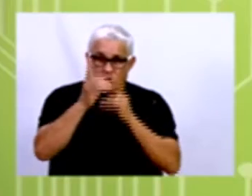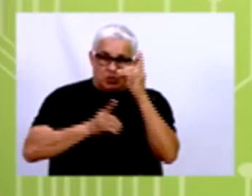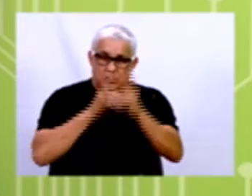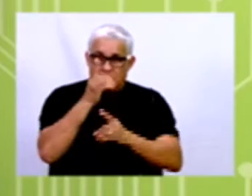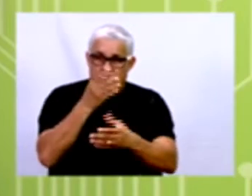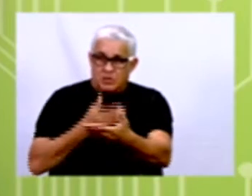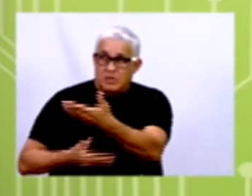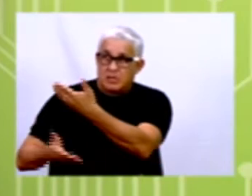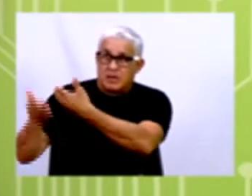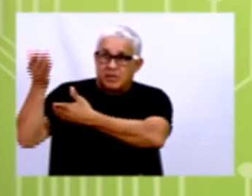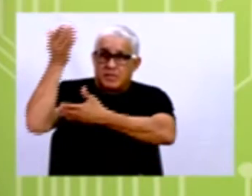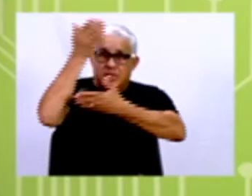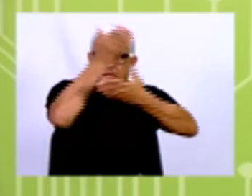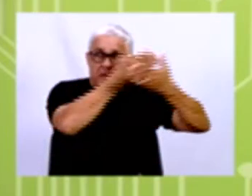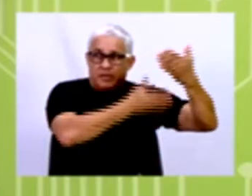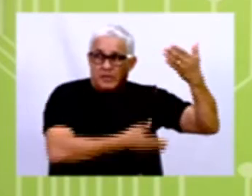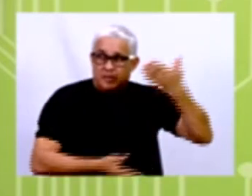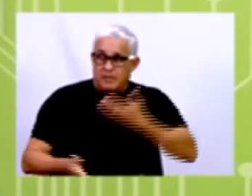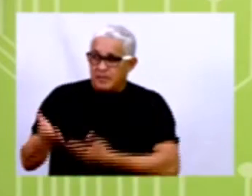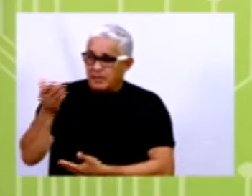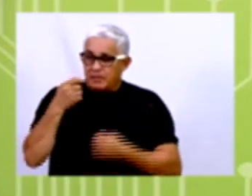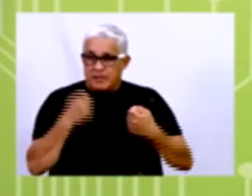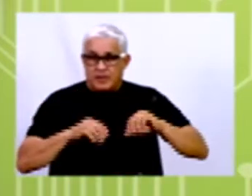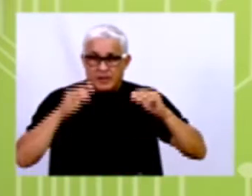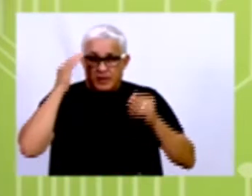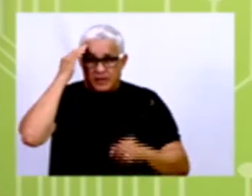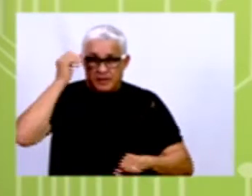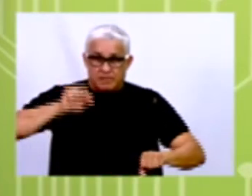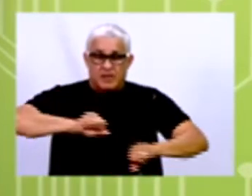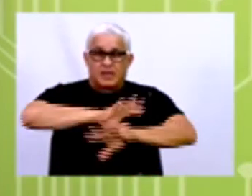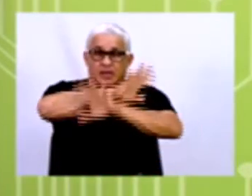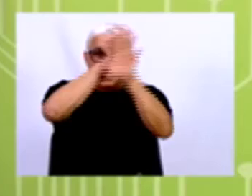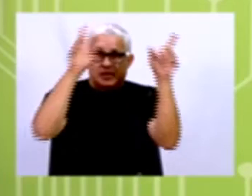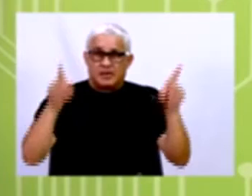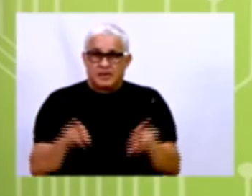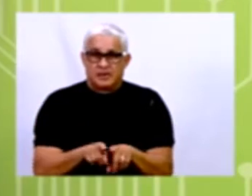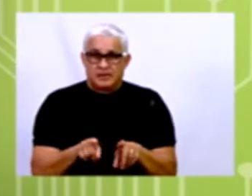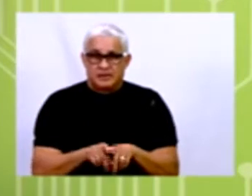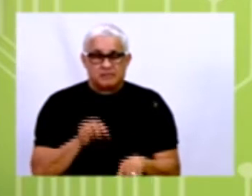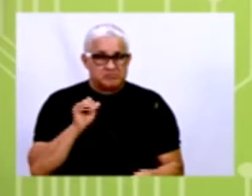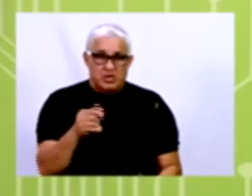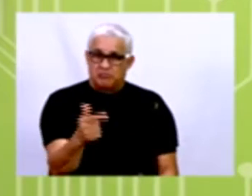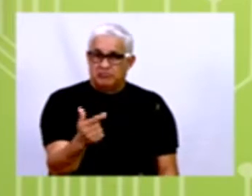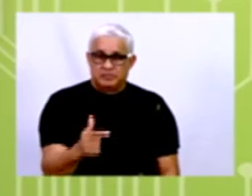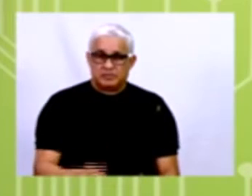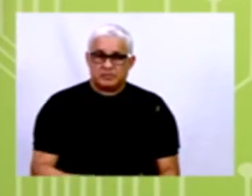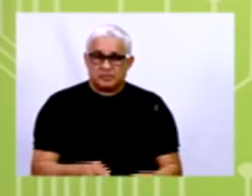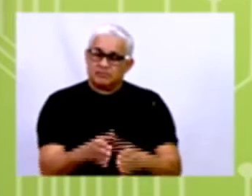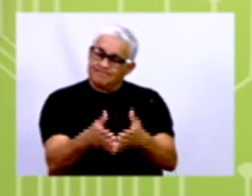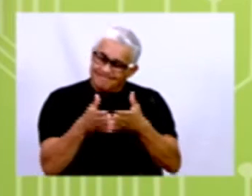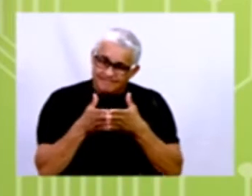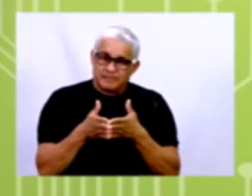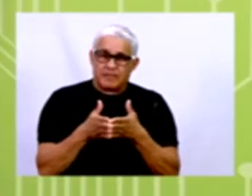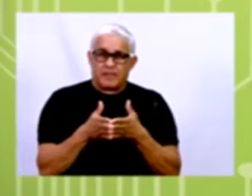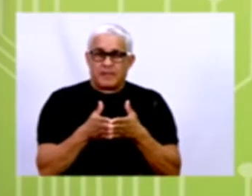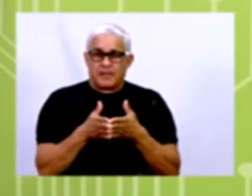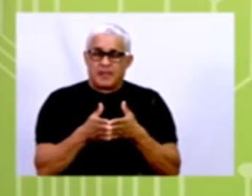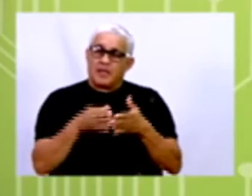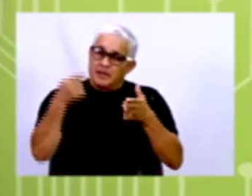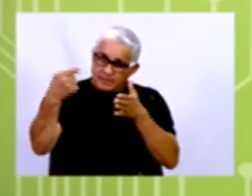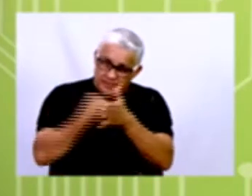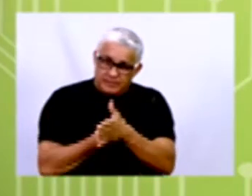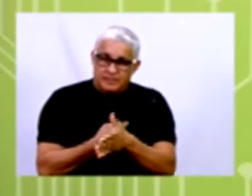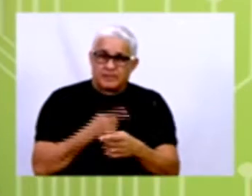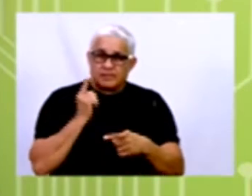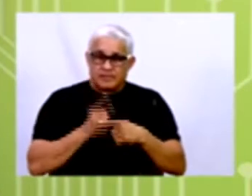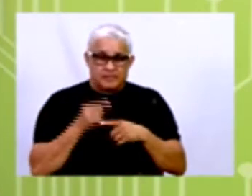funcionamento dele deve ser compreendido, claramente compreendido. Caso não seja, por favor, você deve questionar,